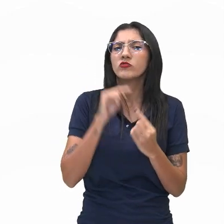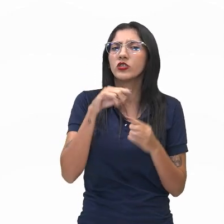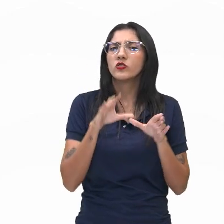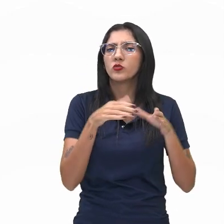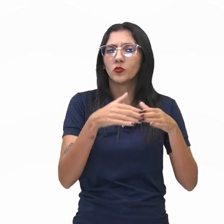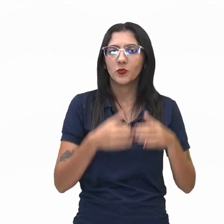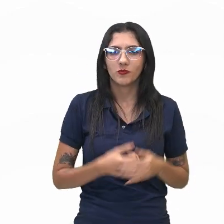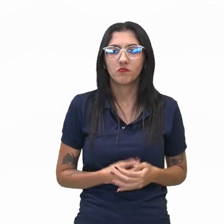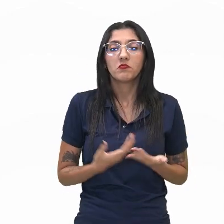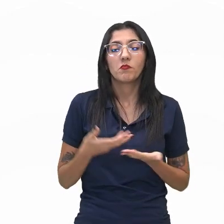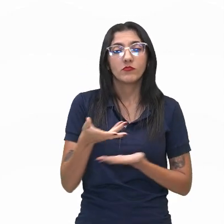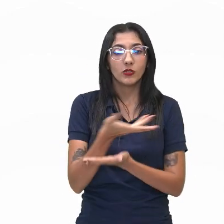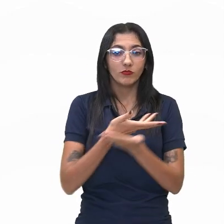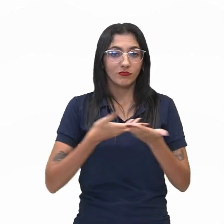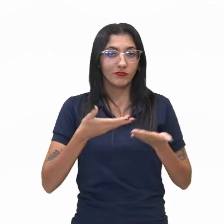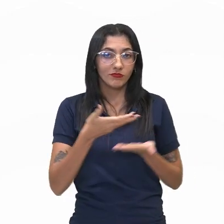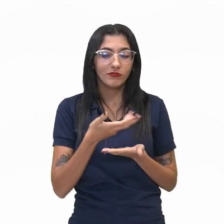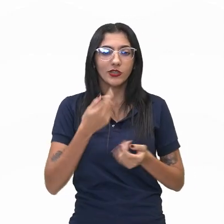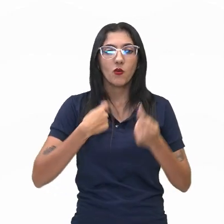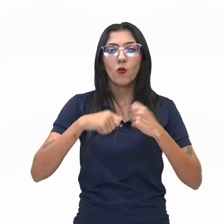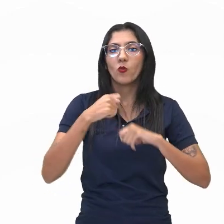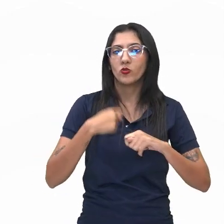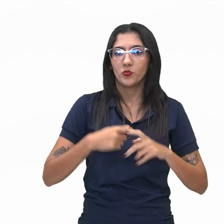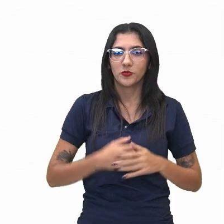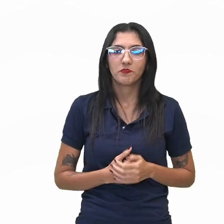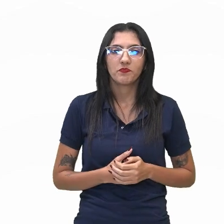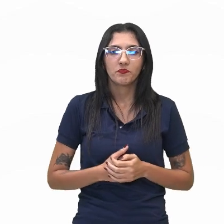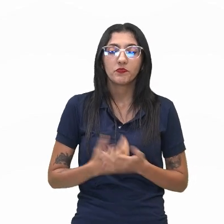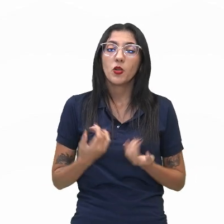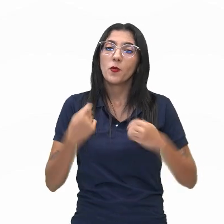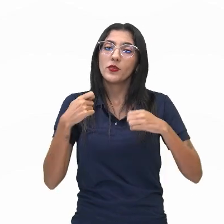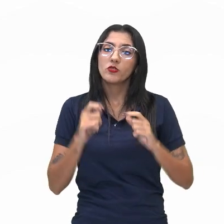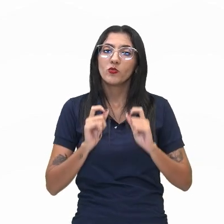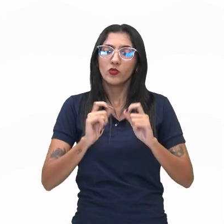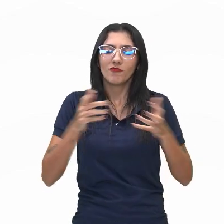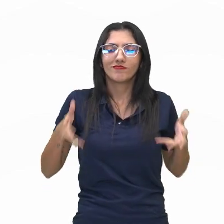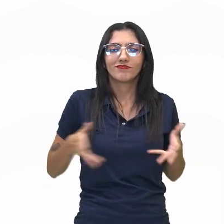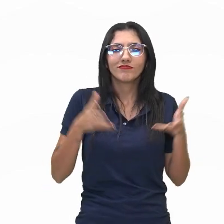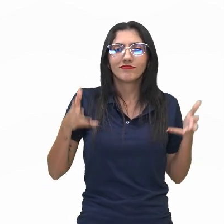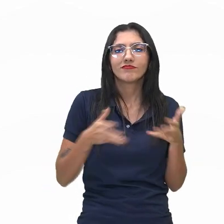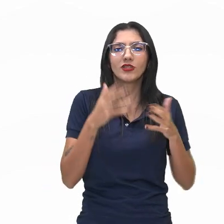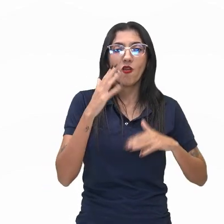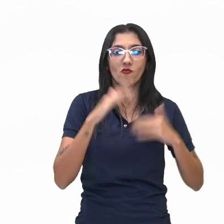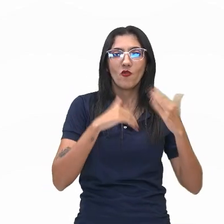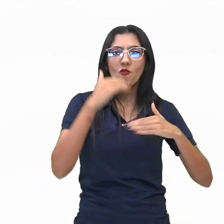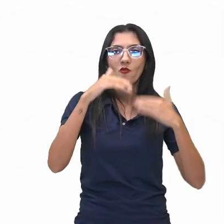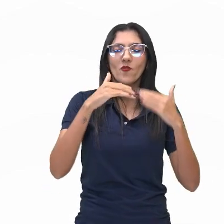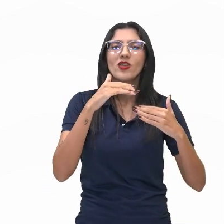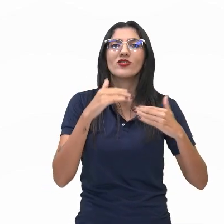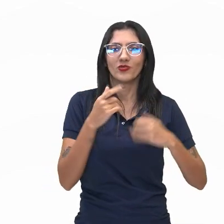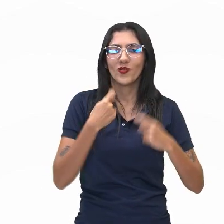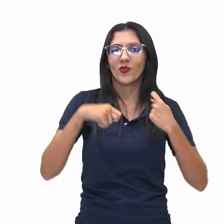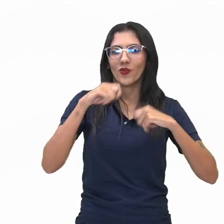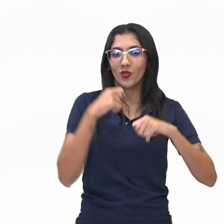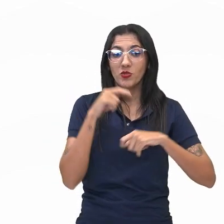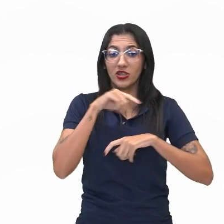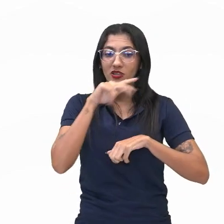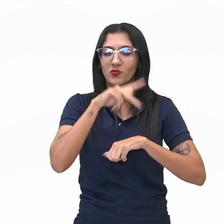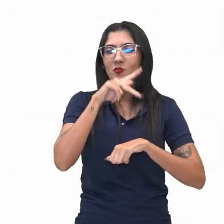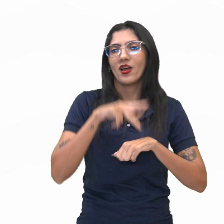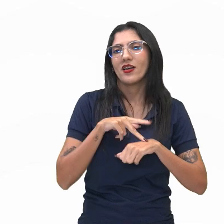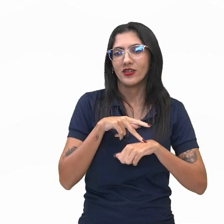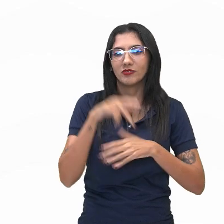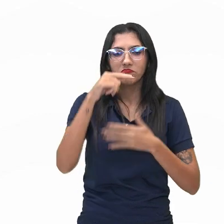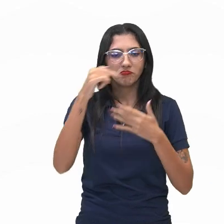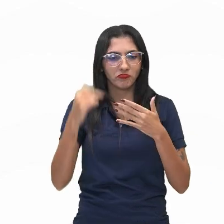A cooperação econômica, onde precisa ali fomentar o crescimento econômico desses países, tá? Tendo